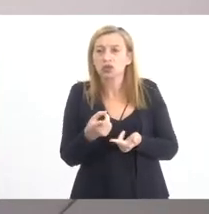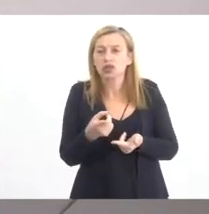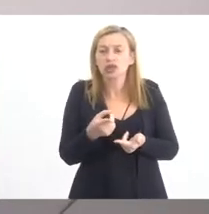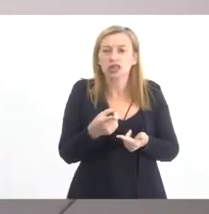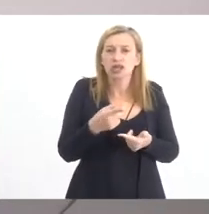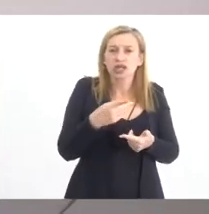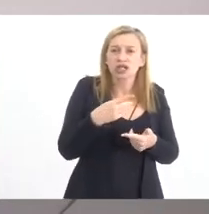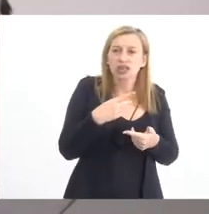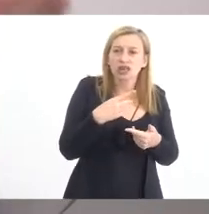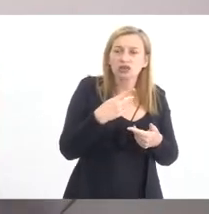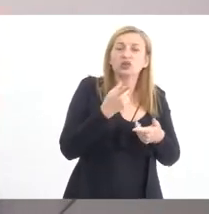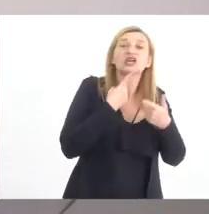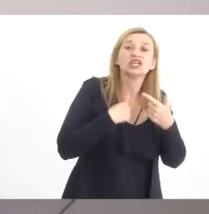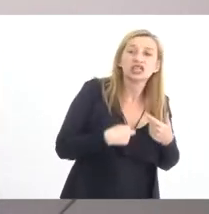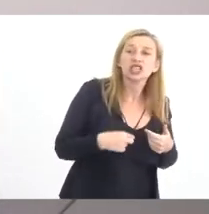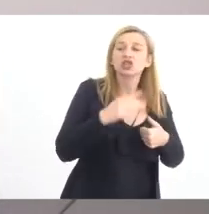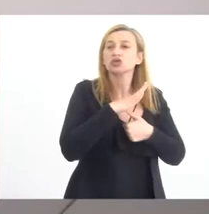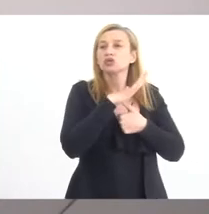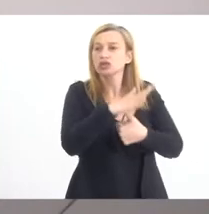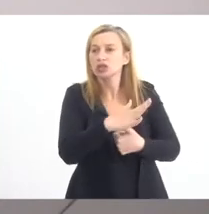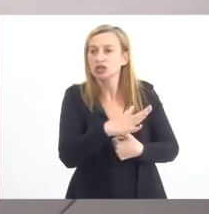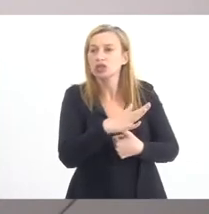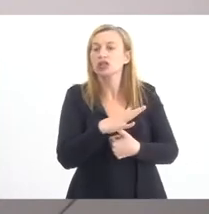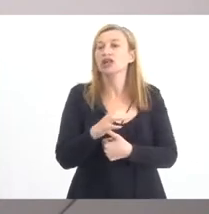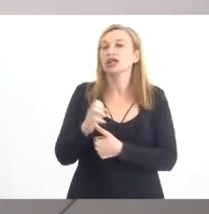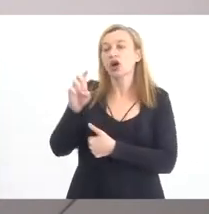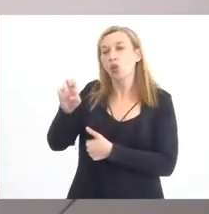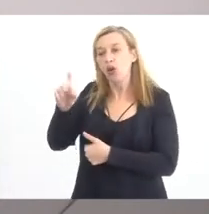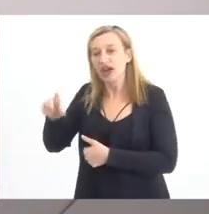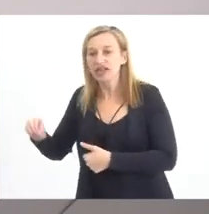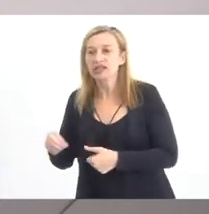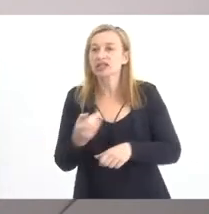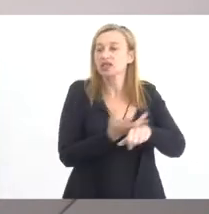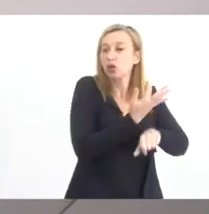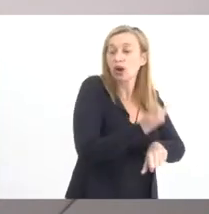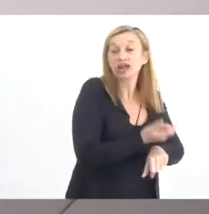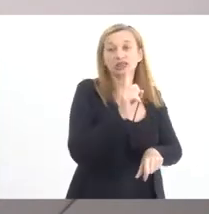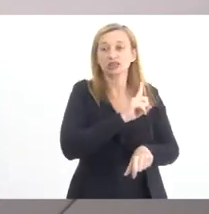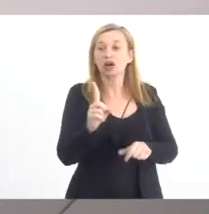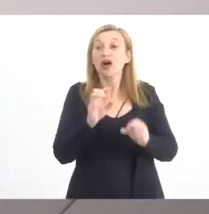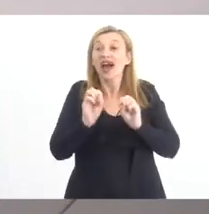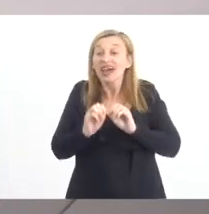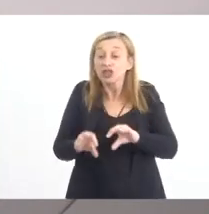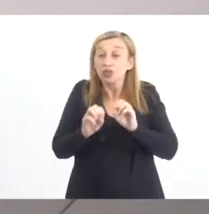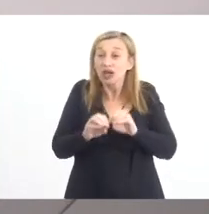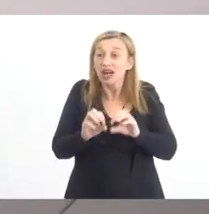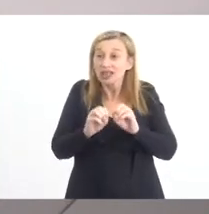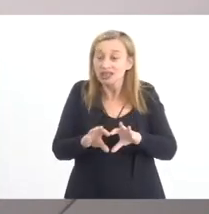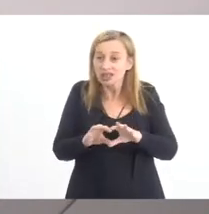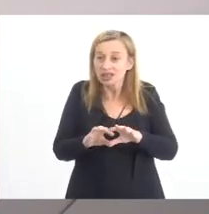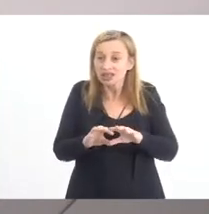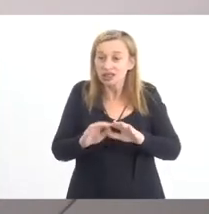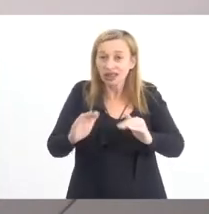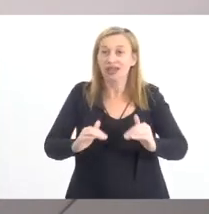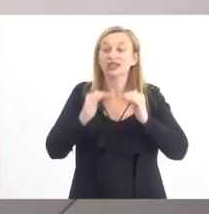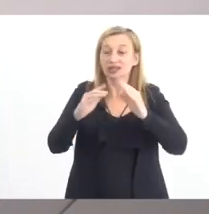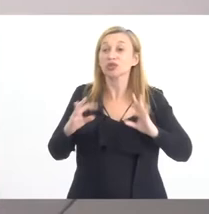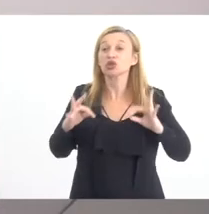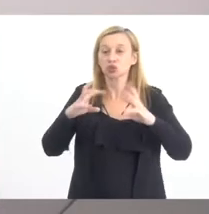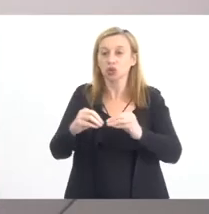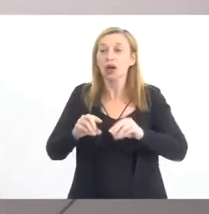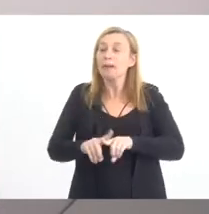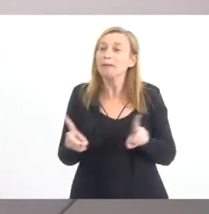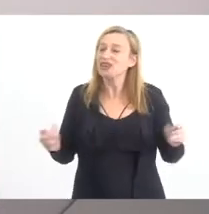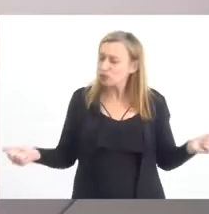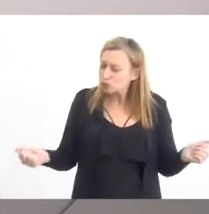reitoria da UERJ, da reitoria da UESO. Pelo contrário, a educação, ela sim está acima de tudo. Mas